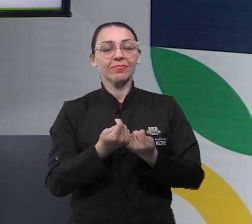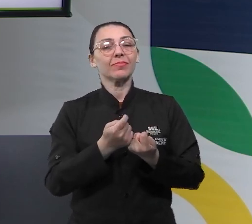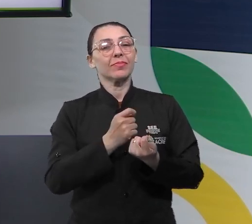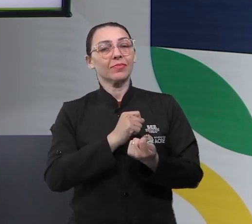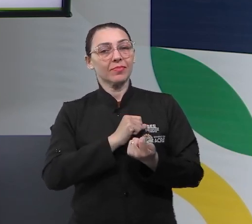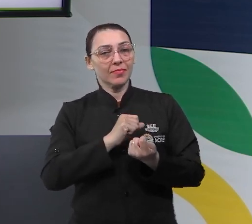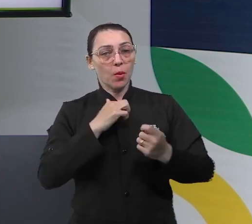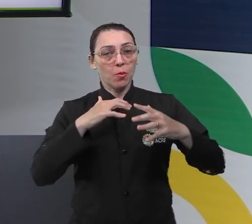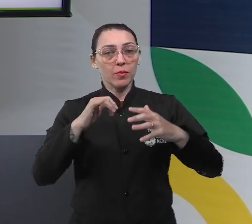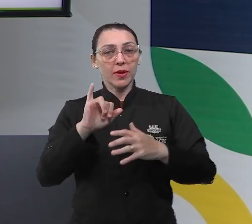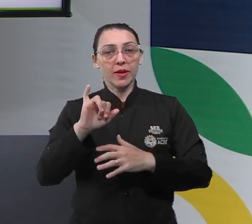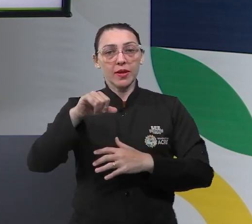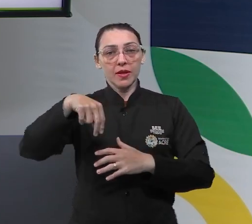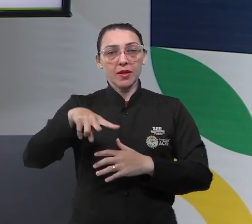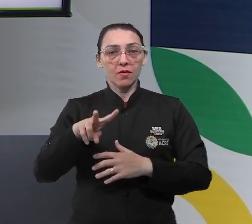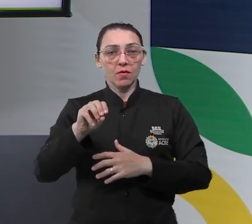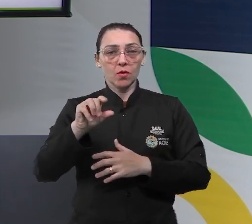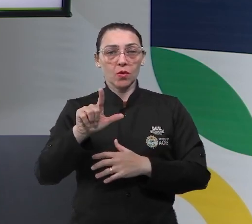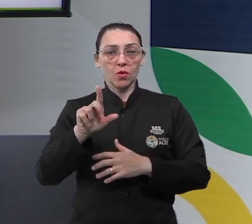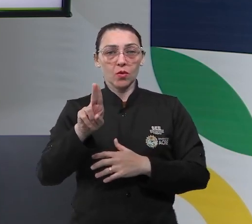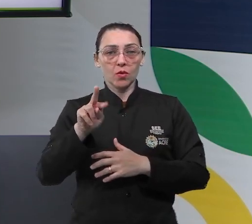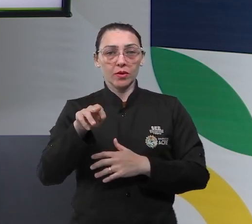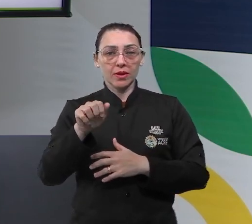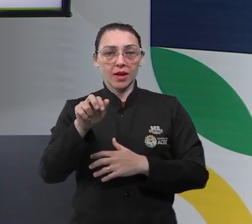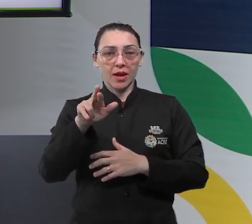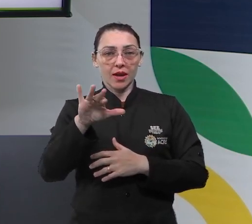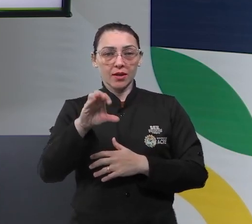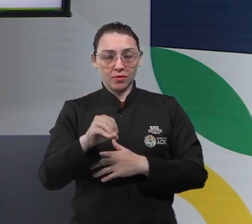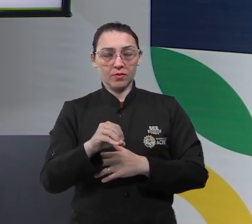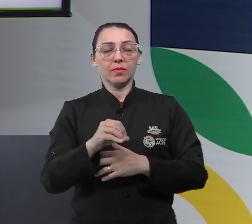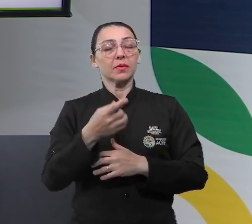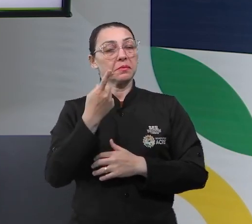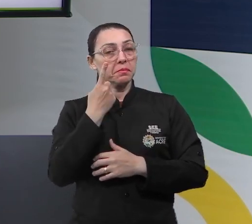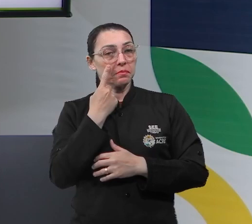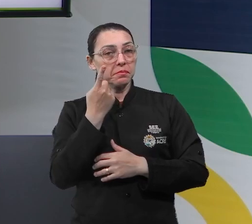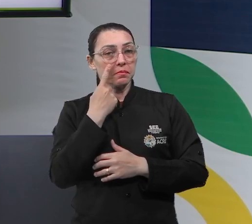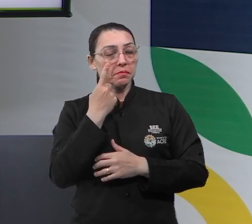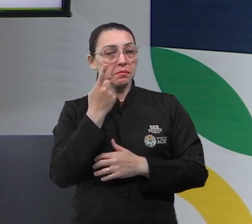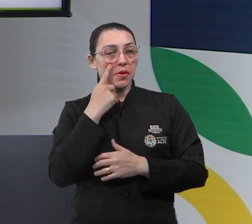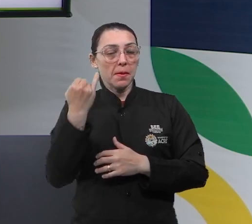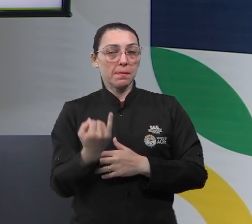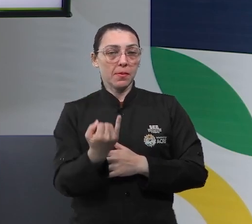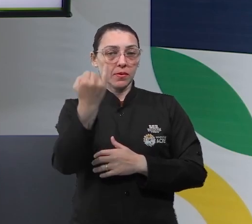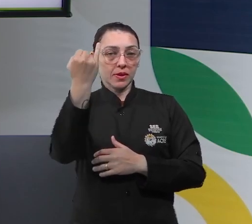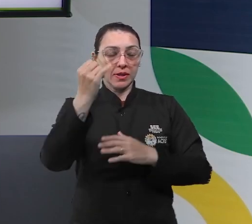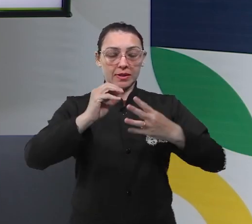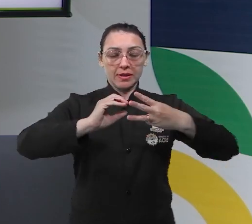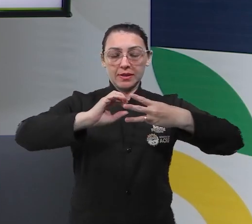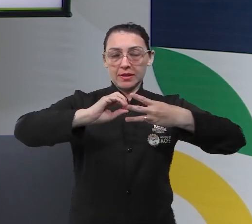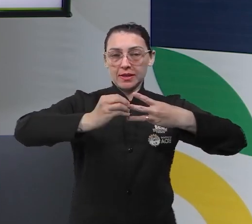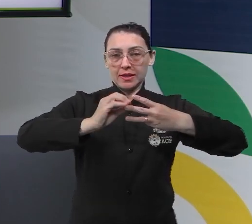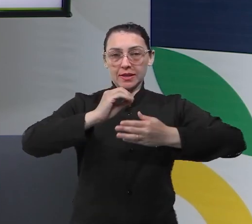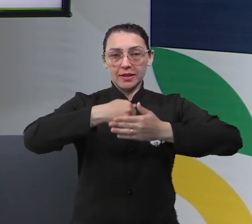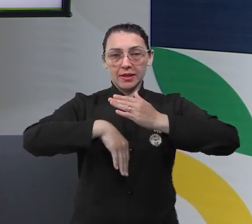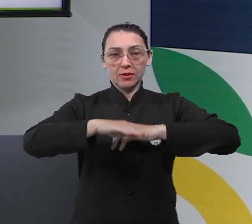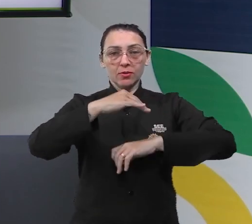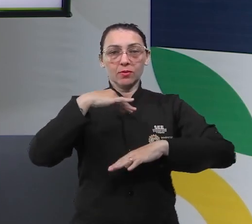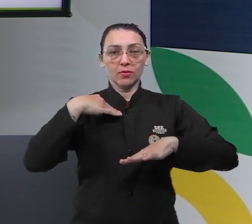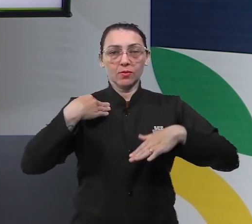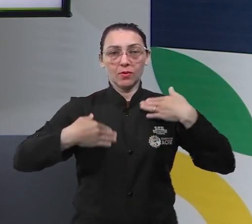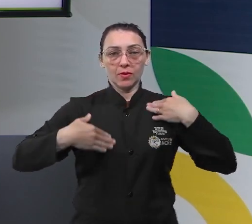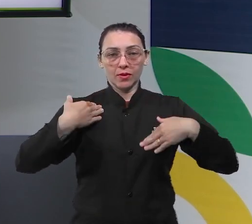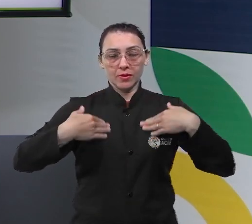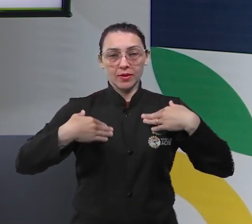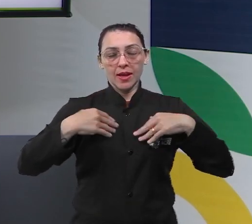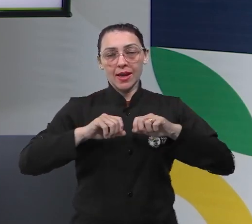movimento involuntário, tá? Então, para vocês verem, olha só a grandeza dessas células, né, que existem no nosso corpo.